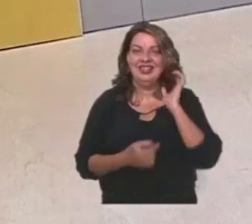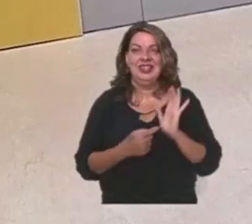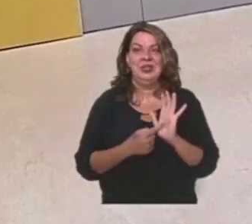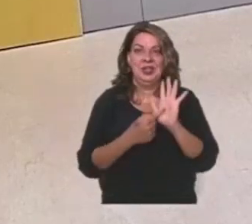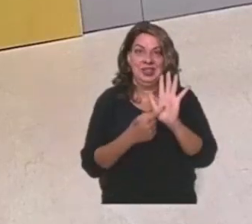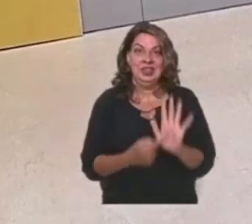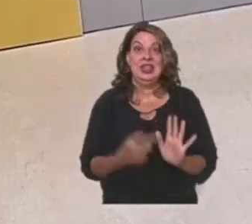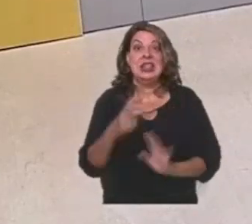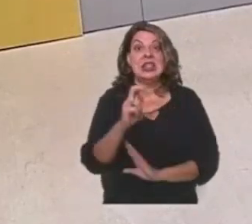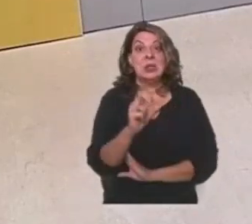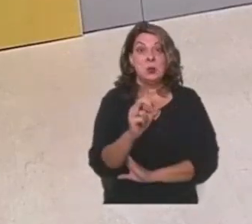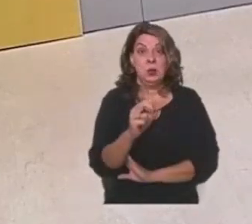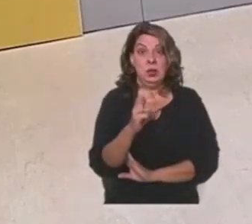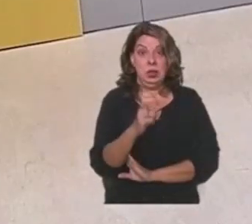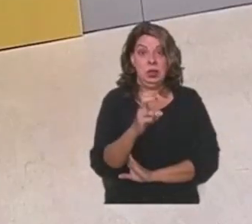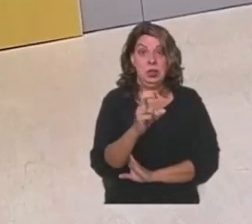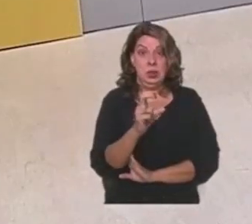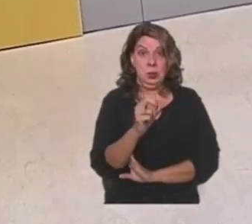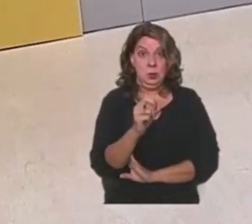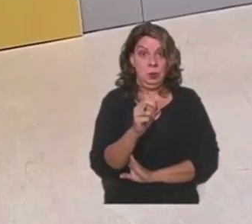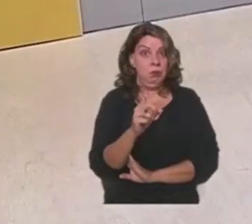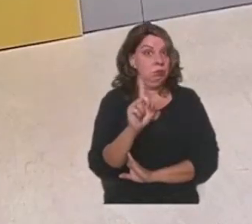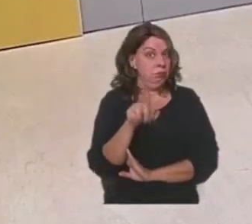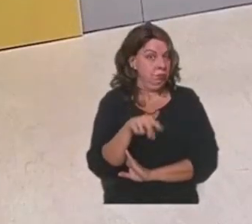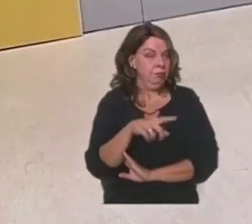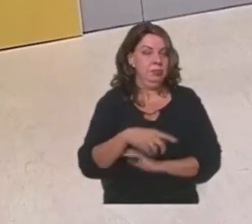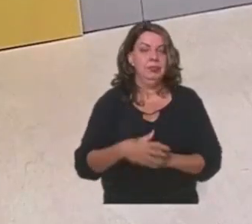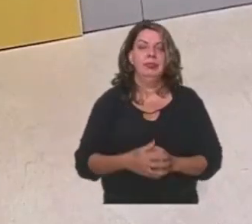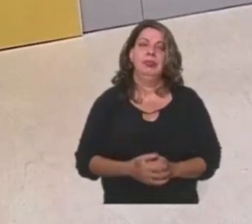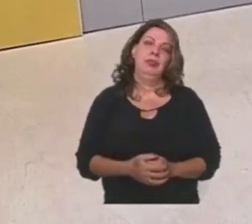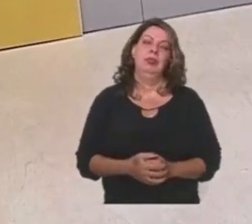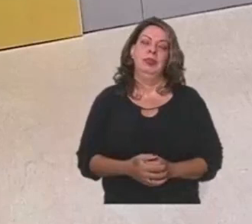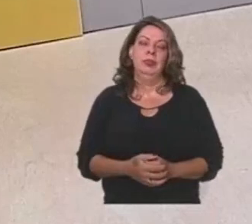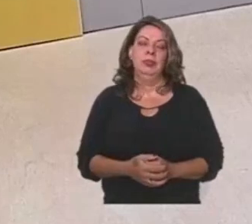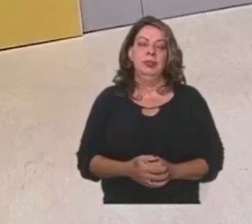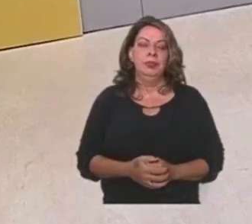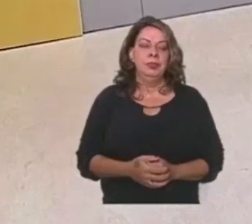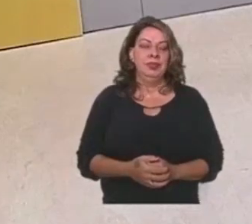agora 50, 50, valendo também 50.